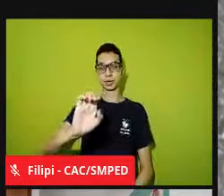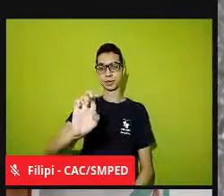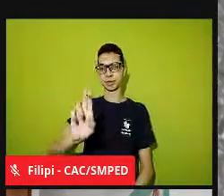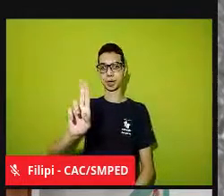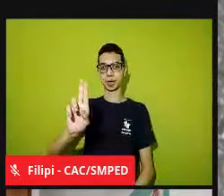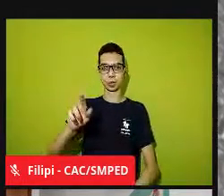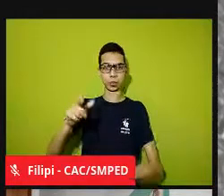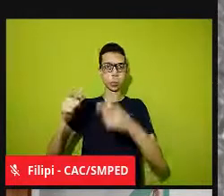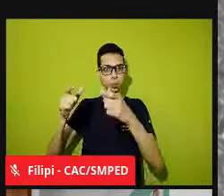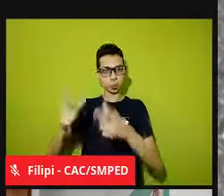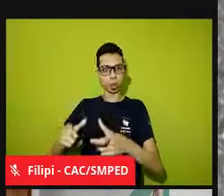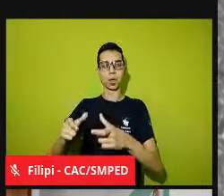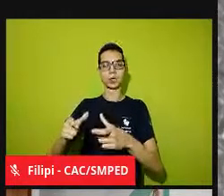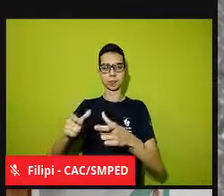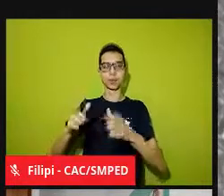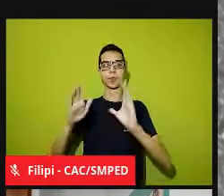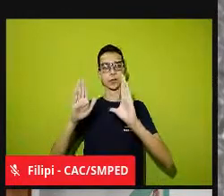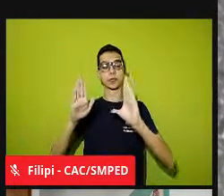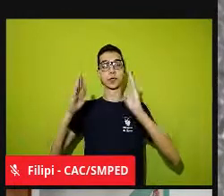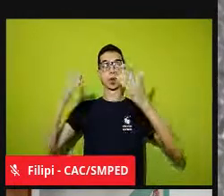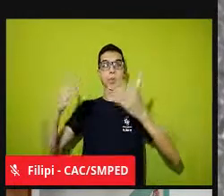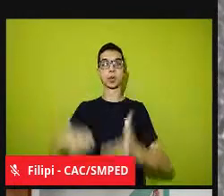ponto focal, né,